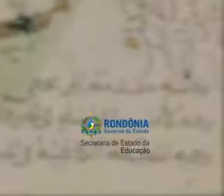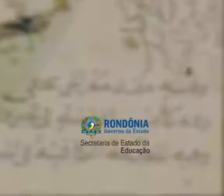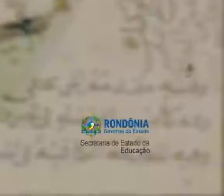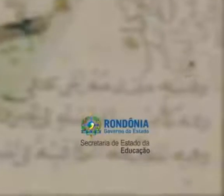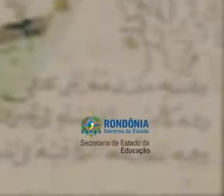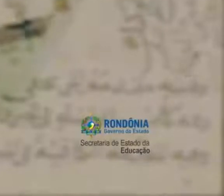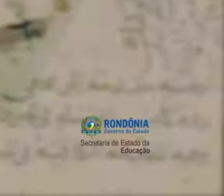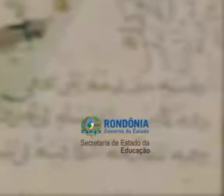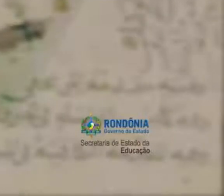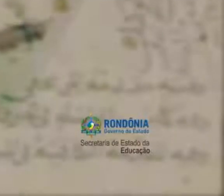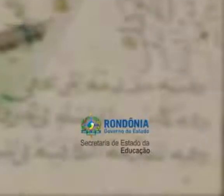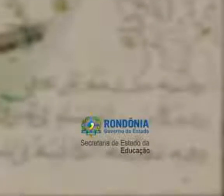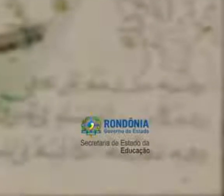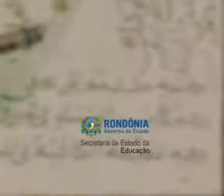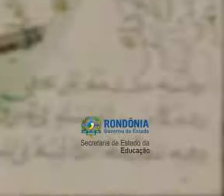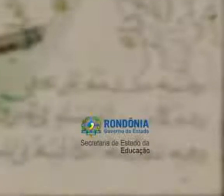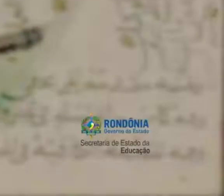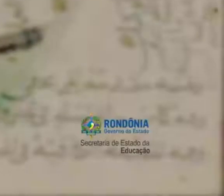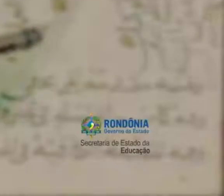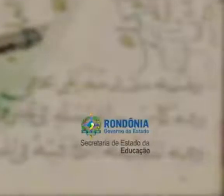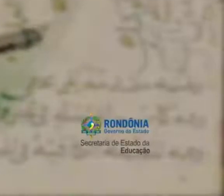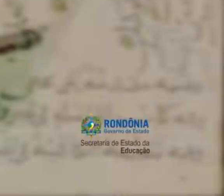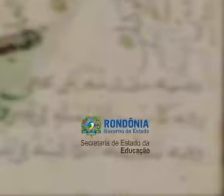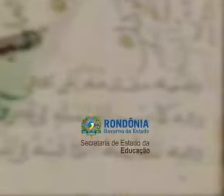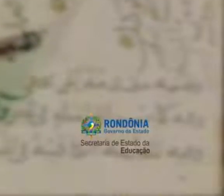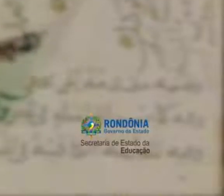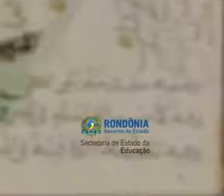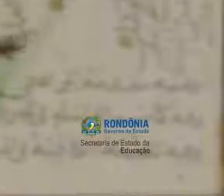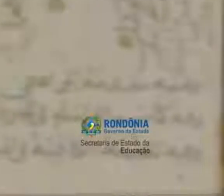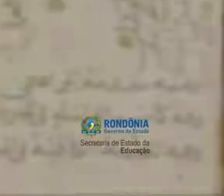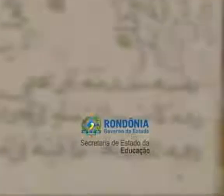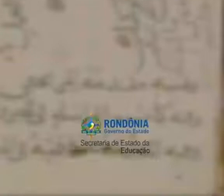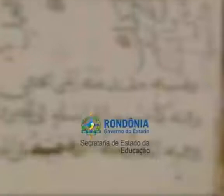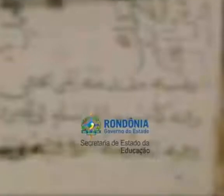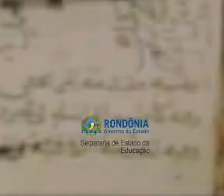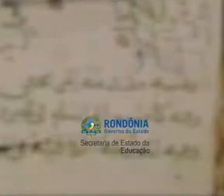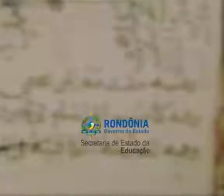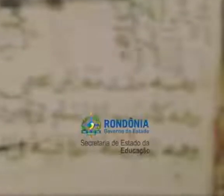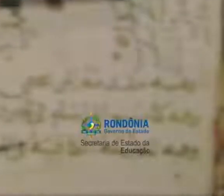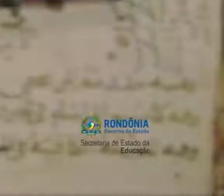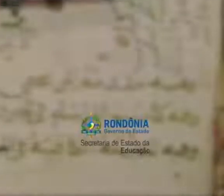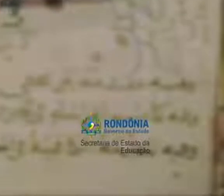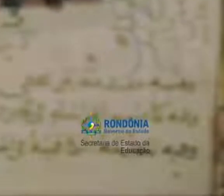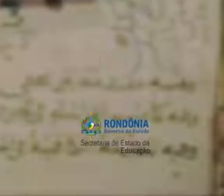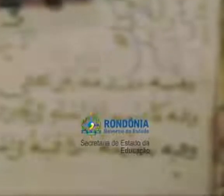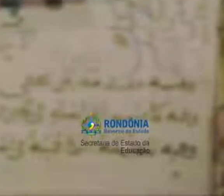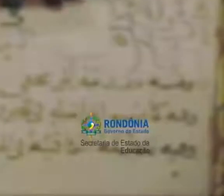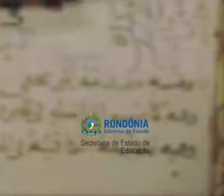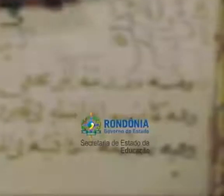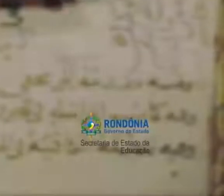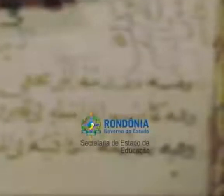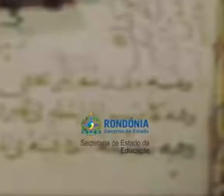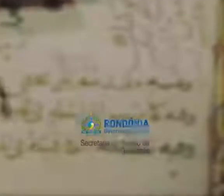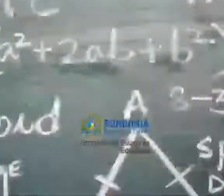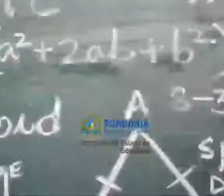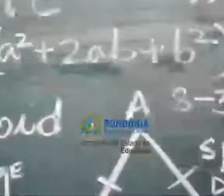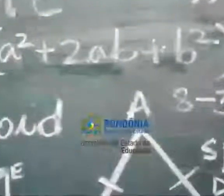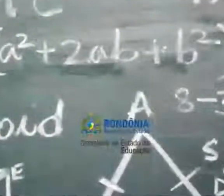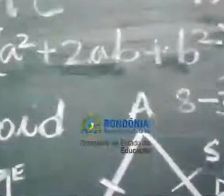que no início os problemas tratavam de situações do dia a dia e eram resolvidas de um modo simples, quase por tentativa e